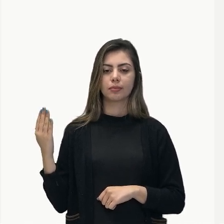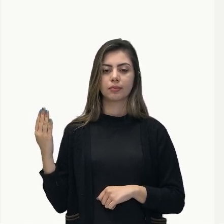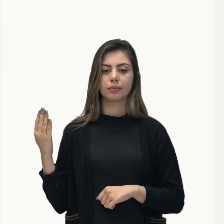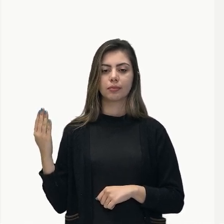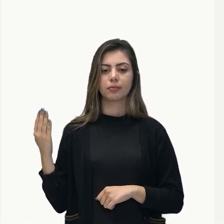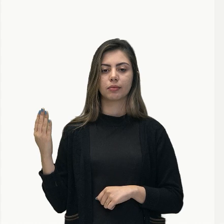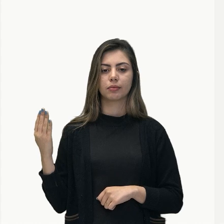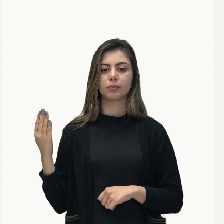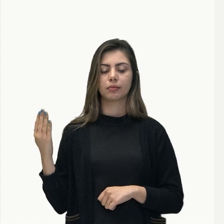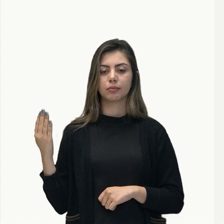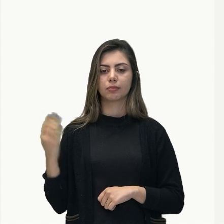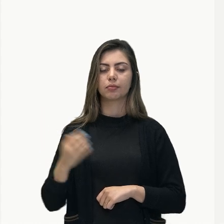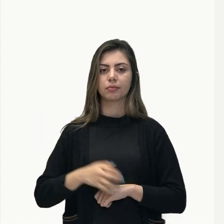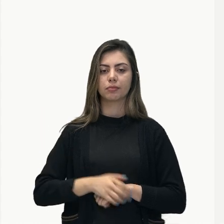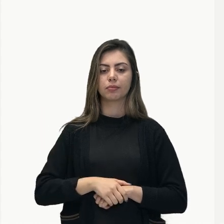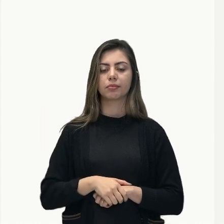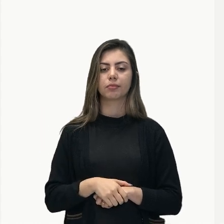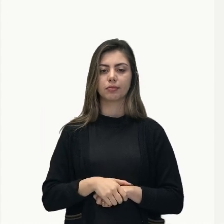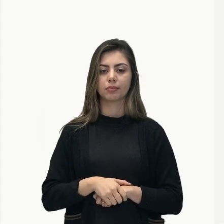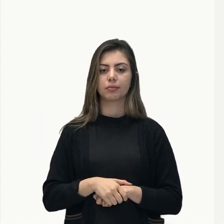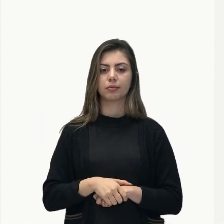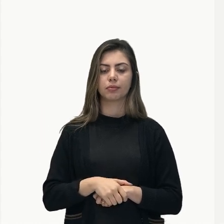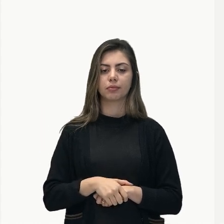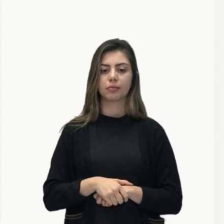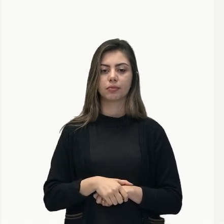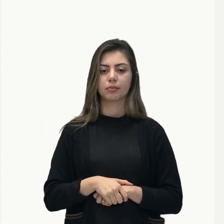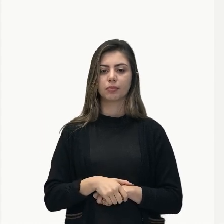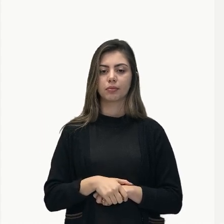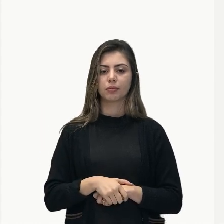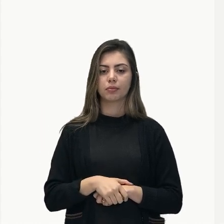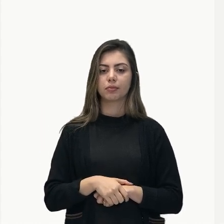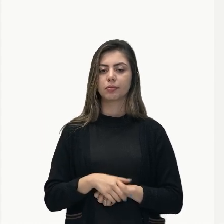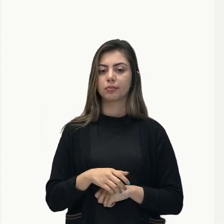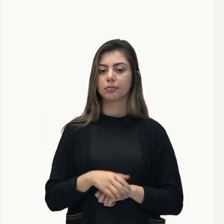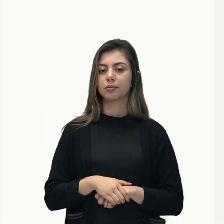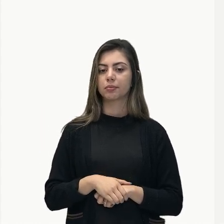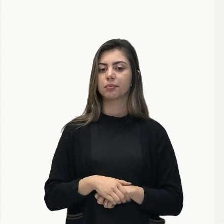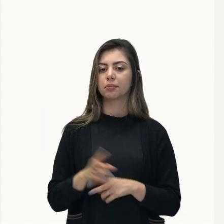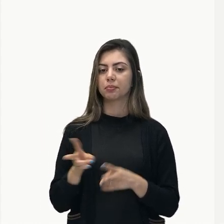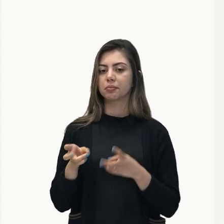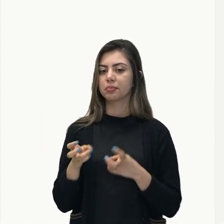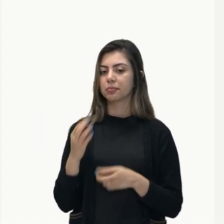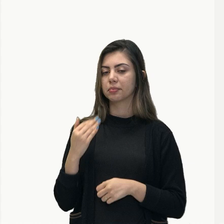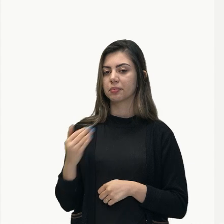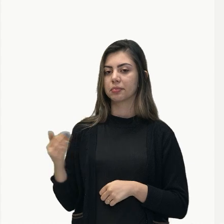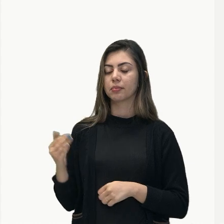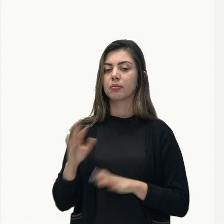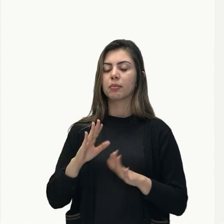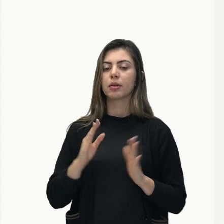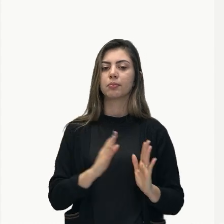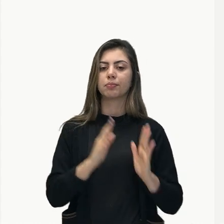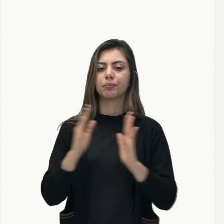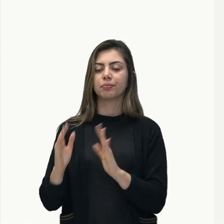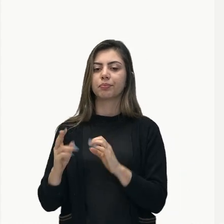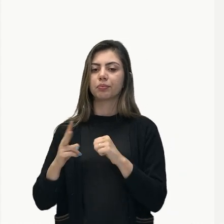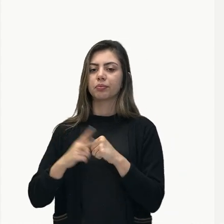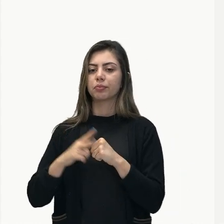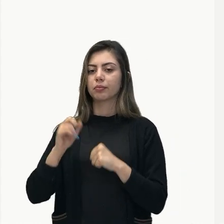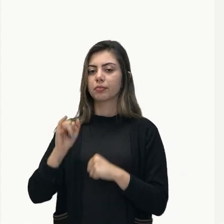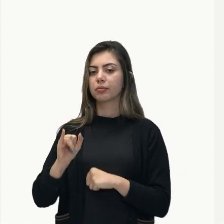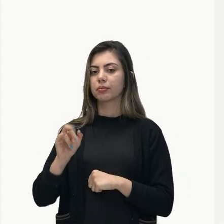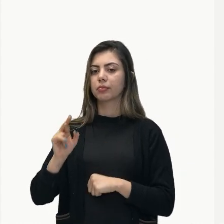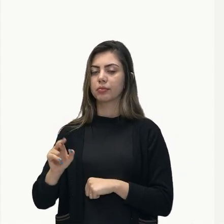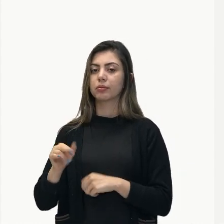e ellos veían, com N no final, ok? E o verbo ir, esse daqui ele é